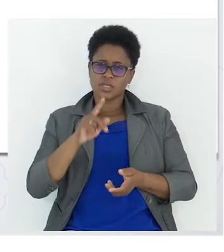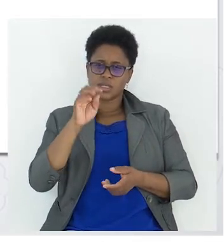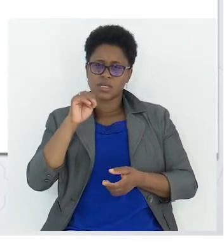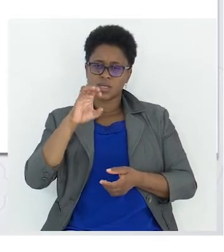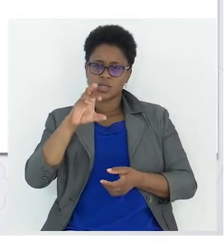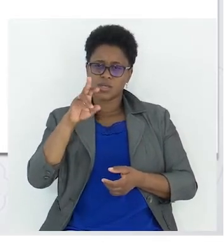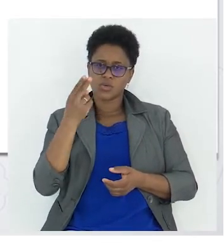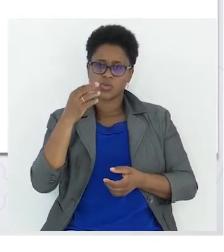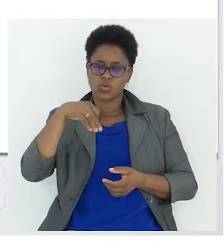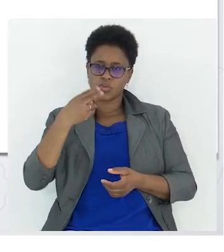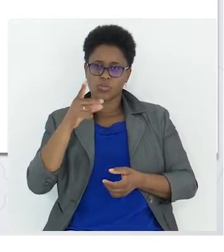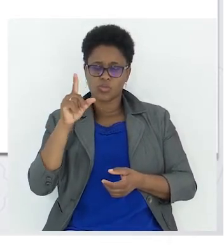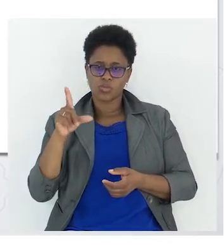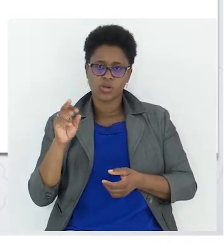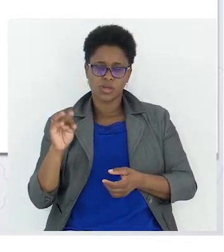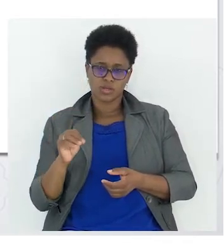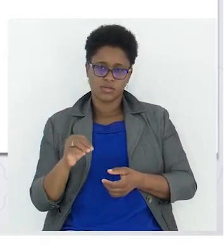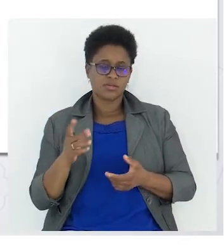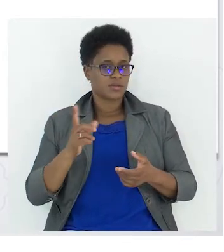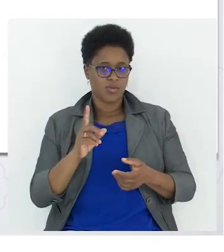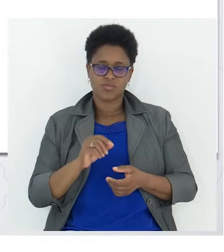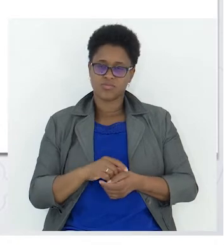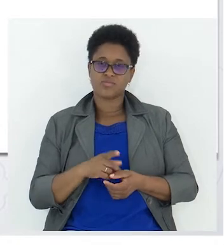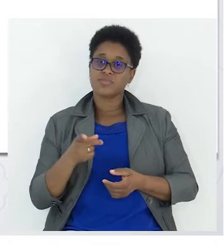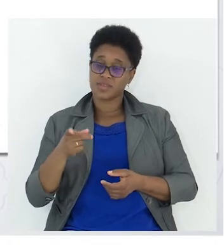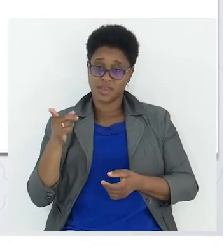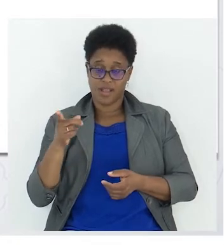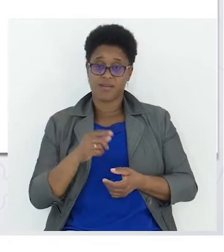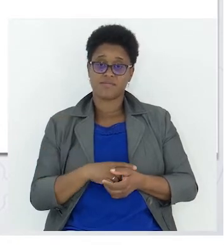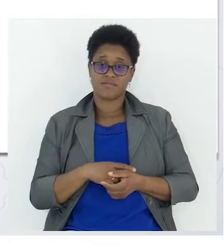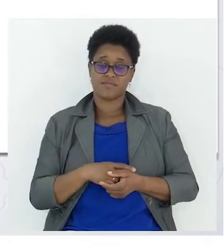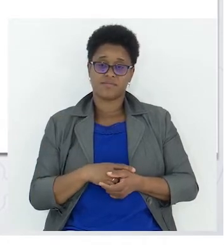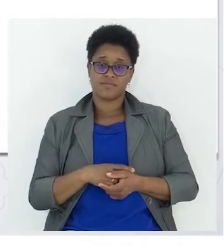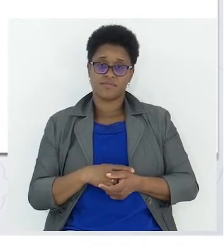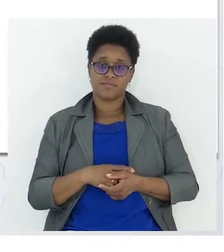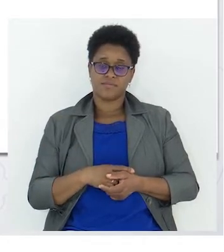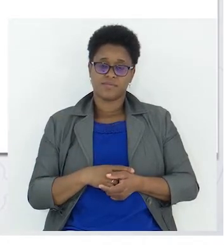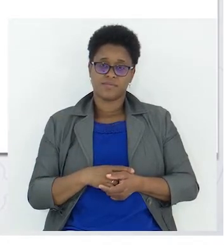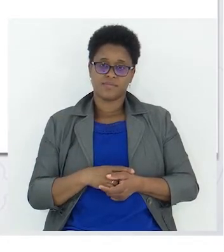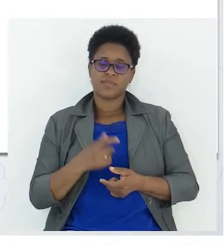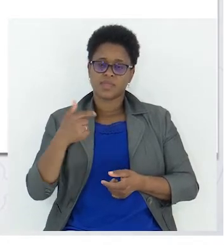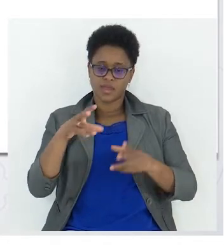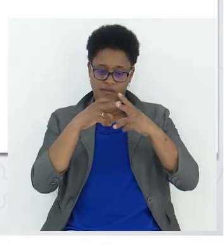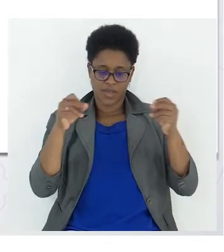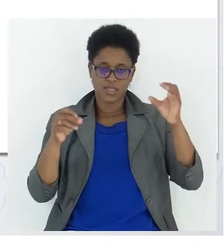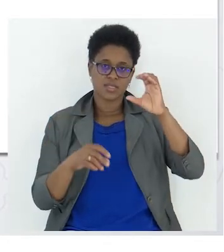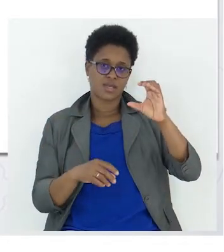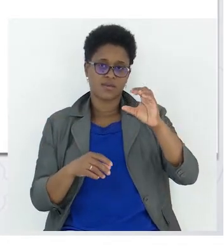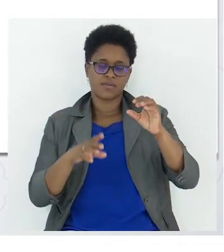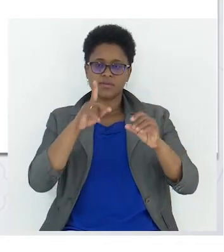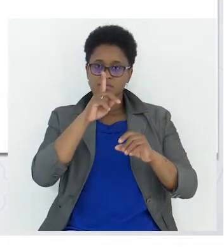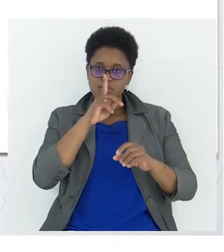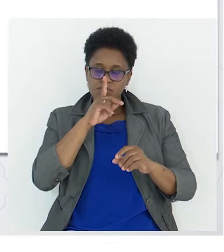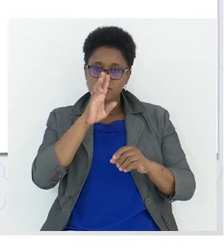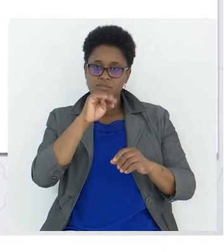Não? Pois é, por isso. Até lá. Que é uniforme. Temos a frase C.